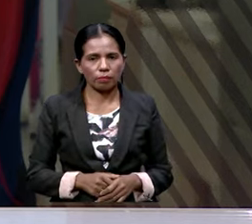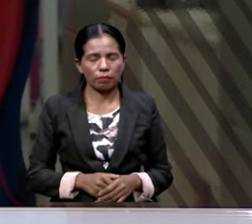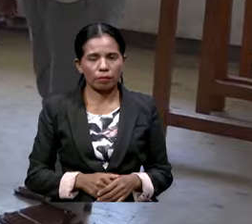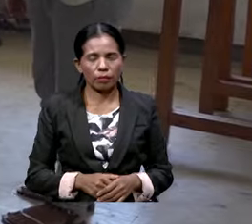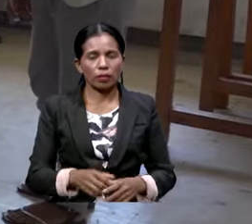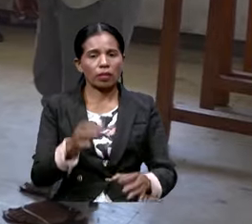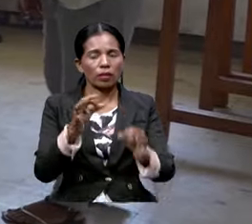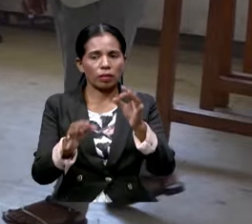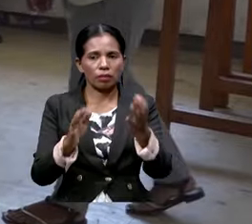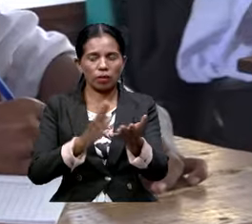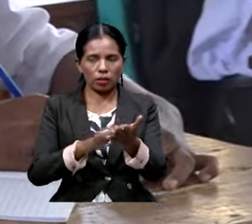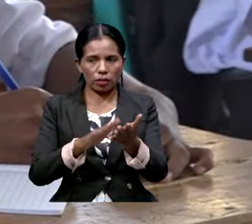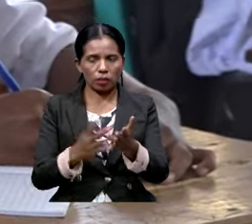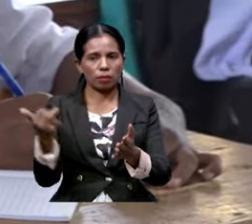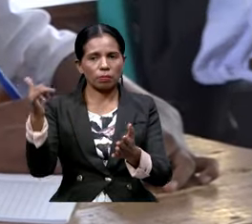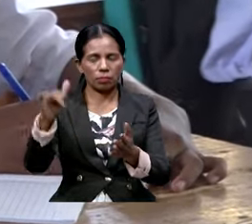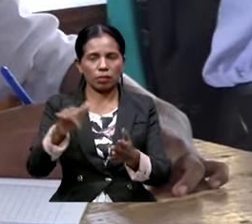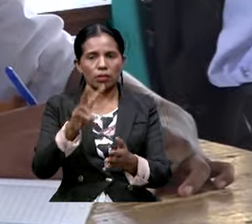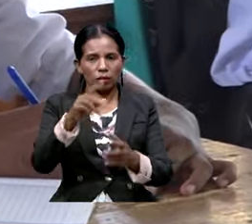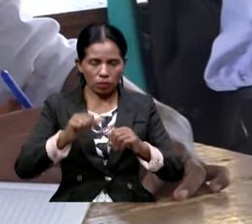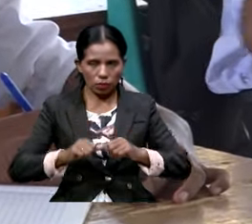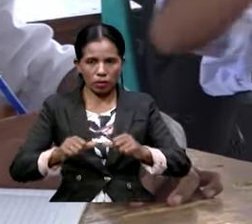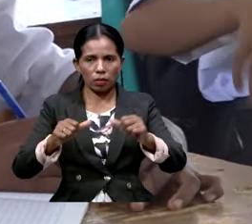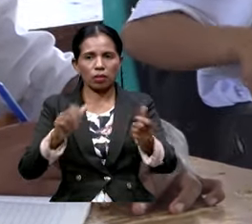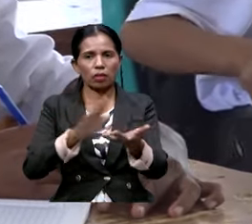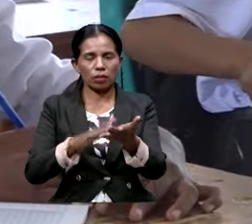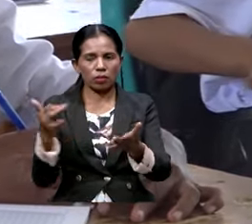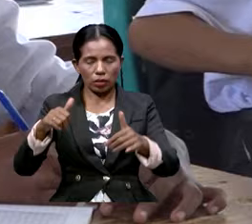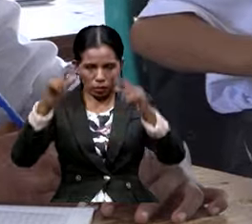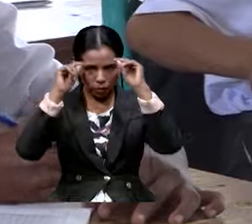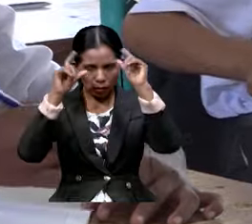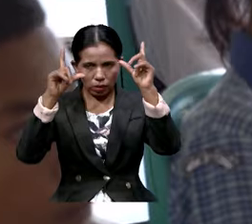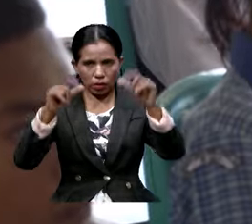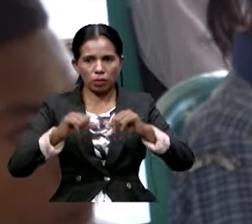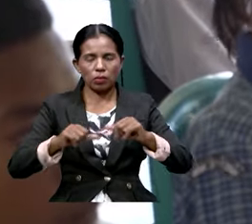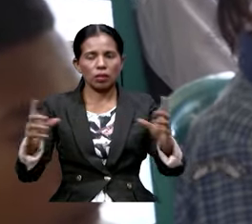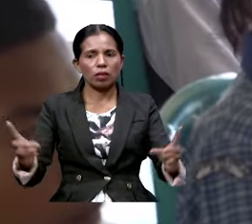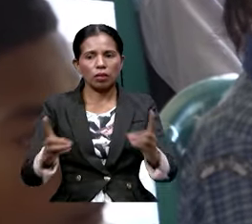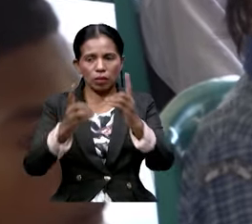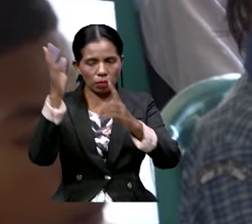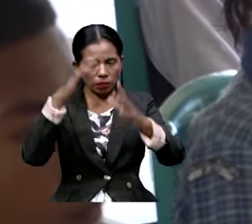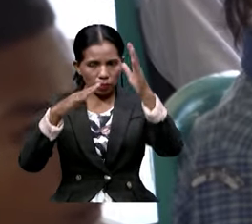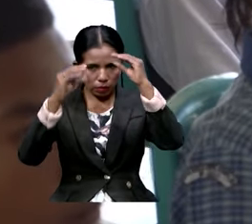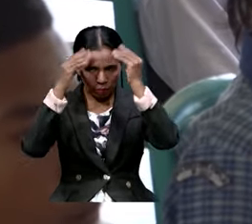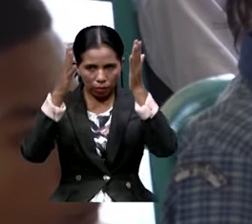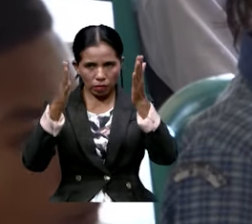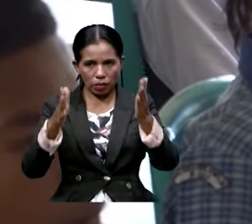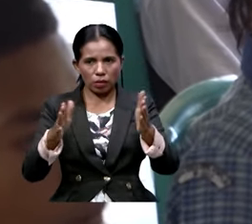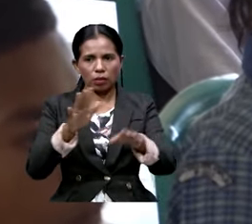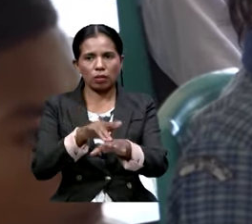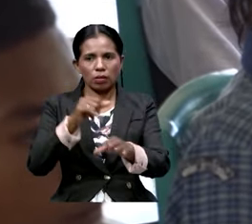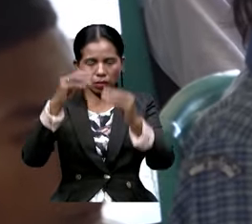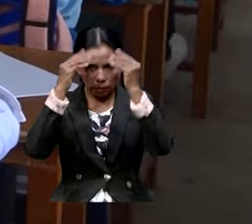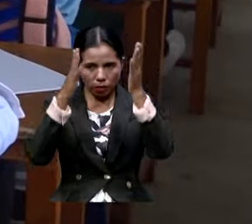Mas que ensino aprendizagem ba segundo período la ona, escola sira território nacional continua enfrenta problema professor, nebe afeta